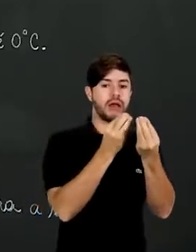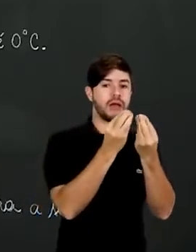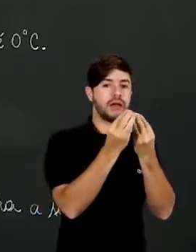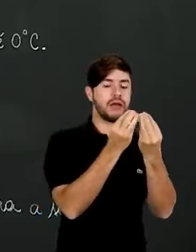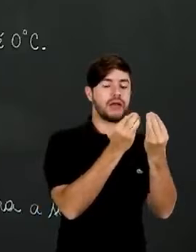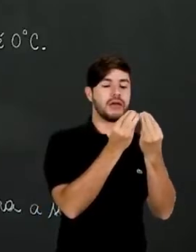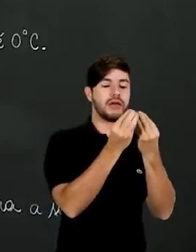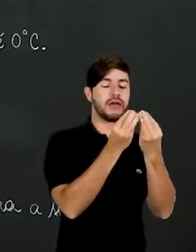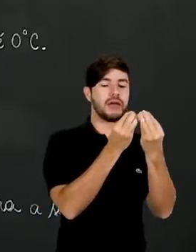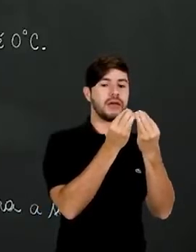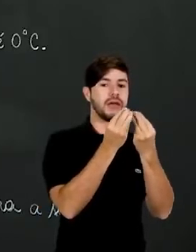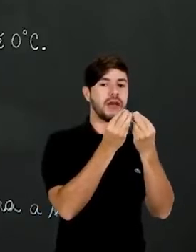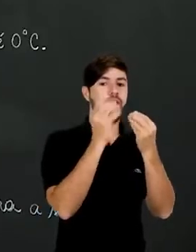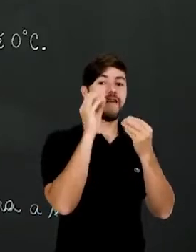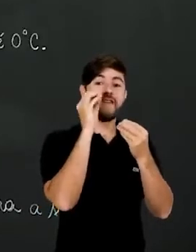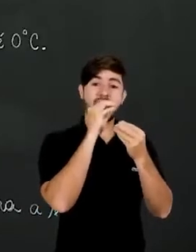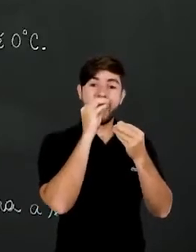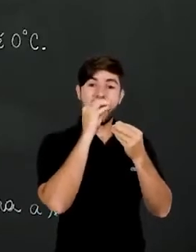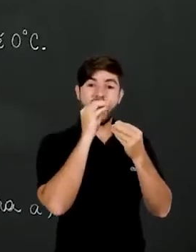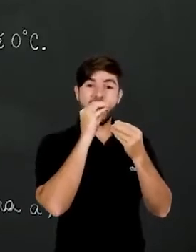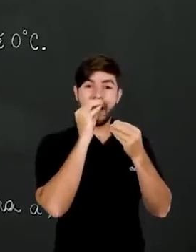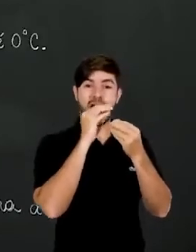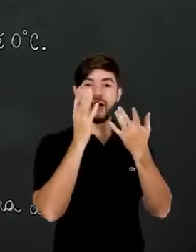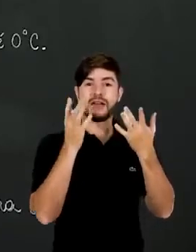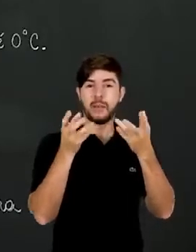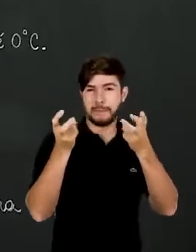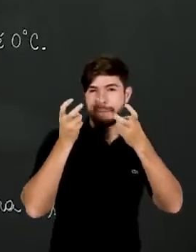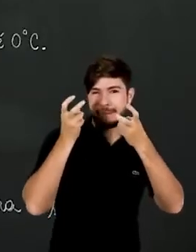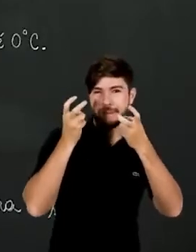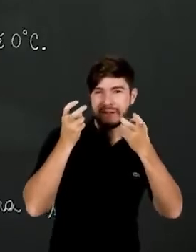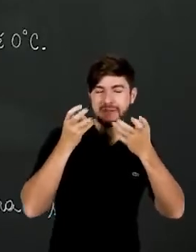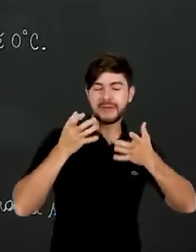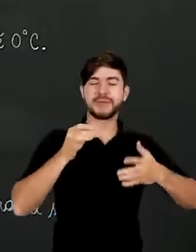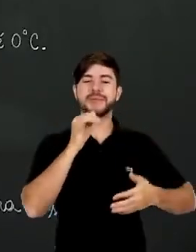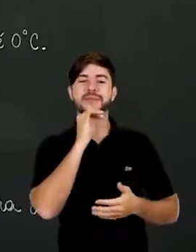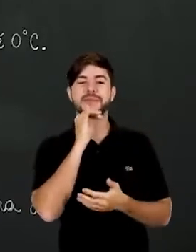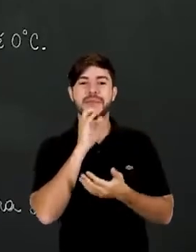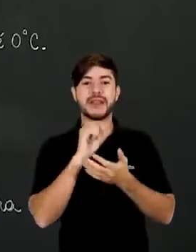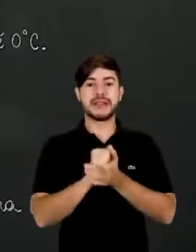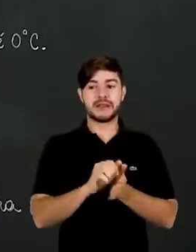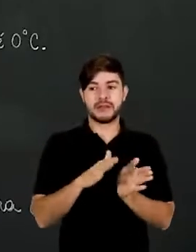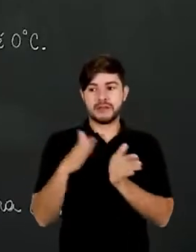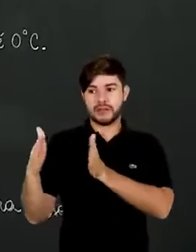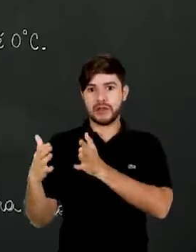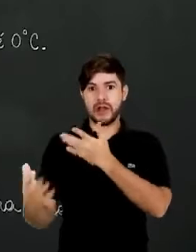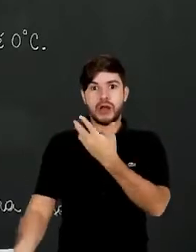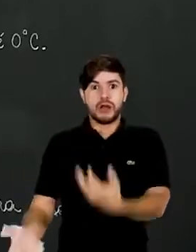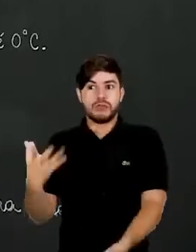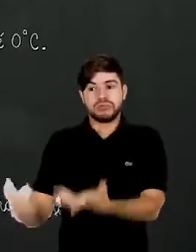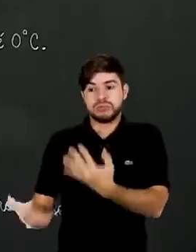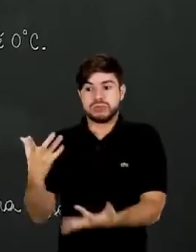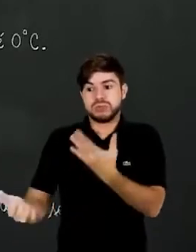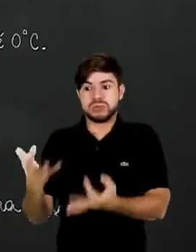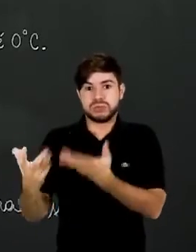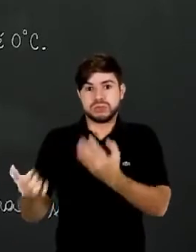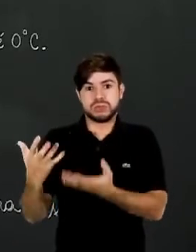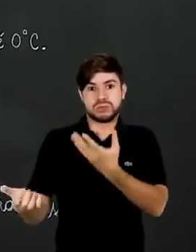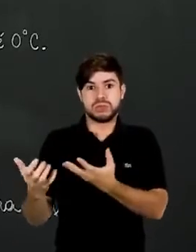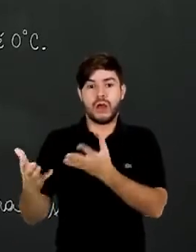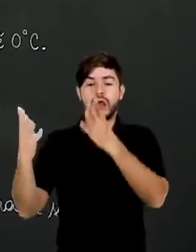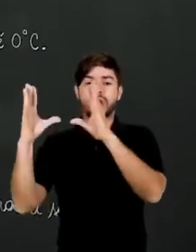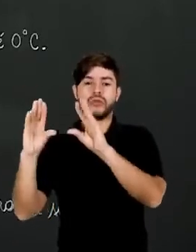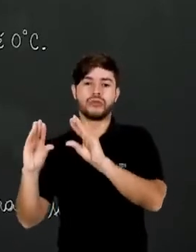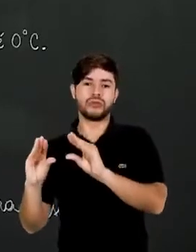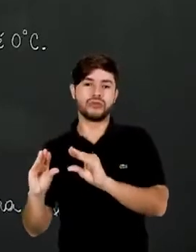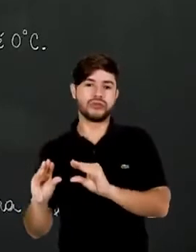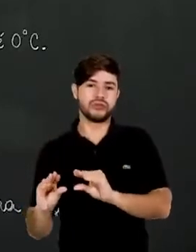calor. Reparou na seta? Então, enquanto aqui, ó, eu tive um aumento de temperatura, agora eu tenho uma